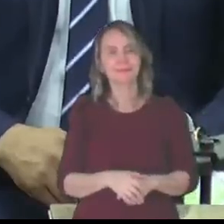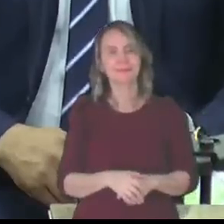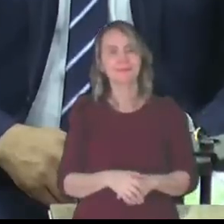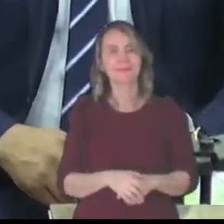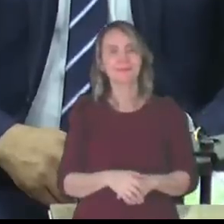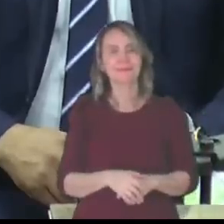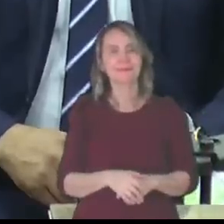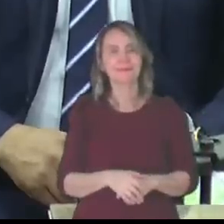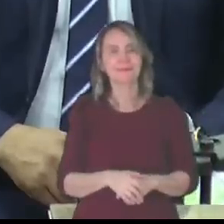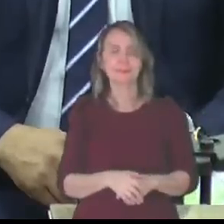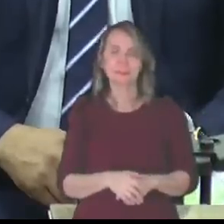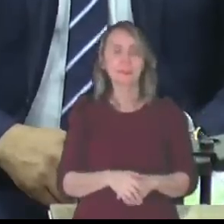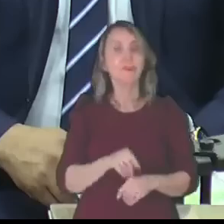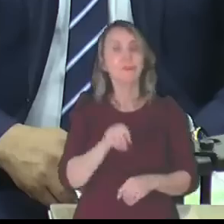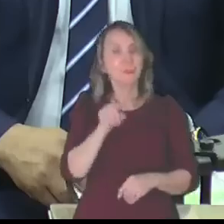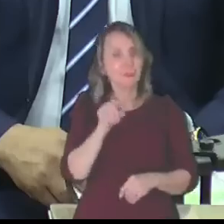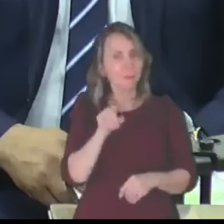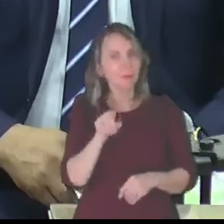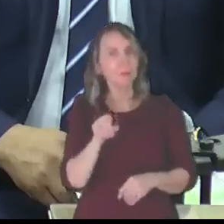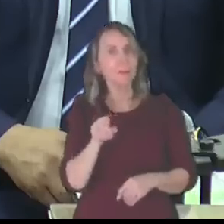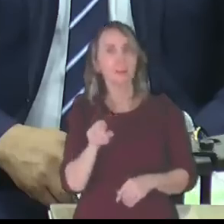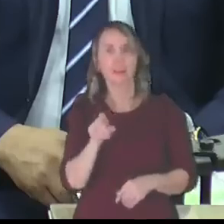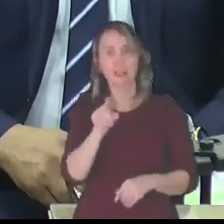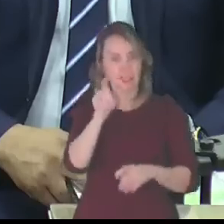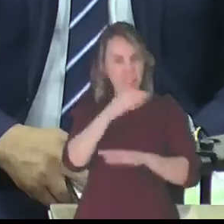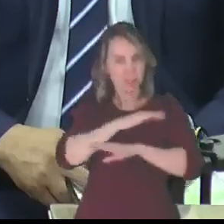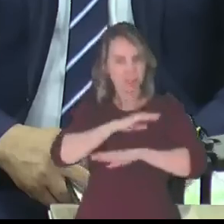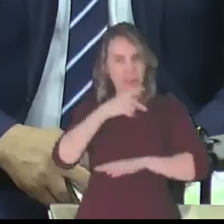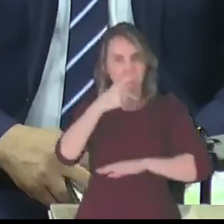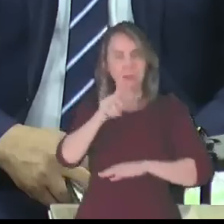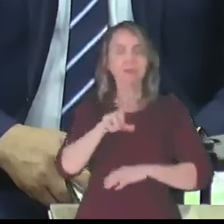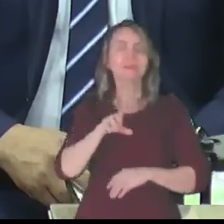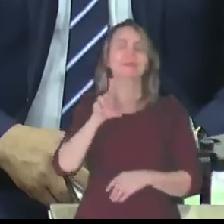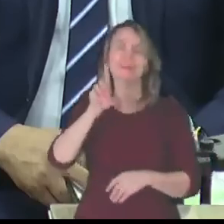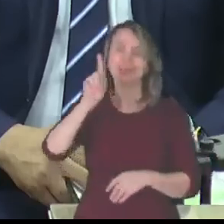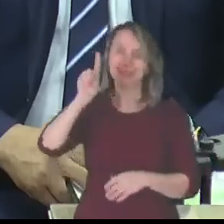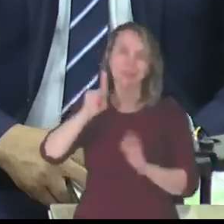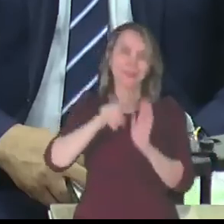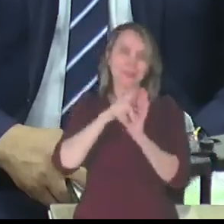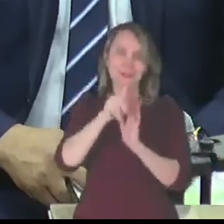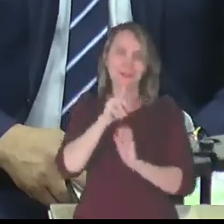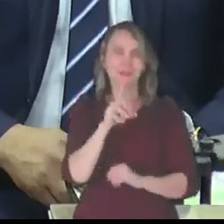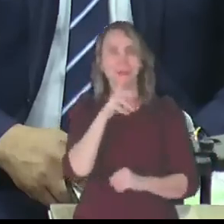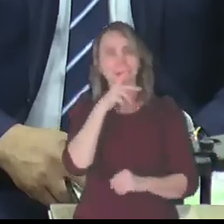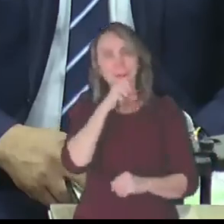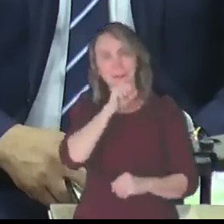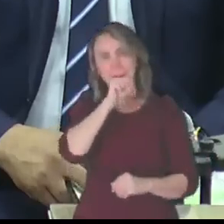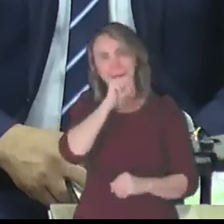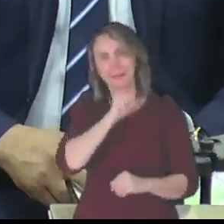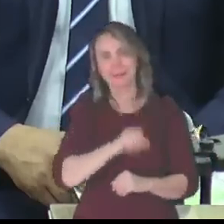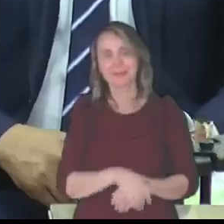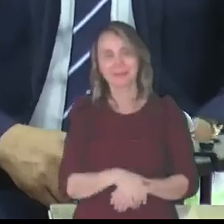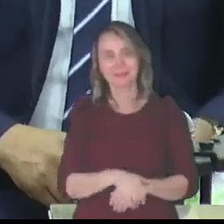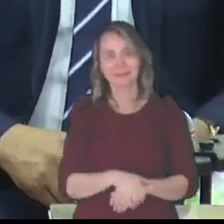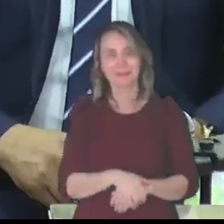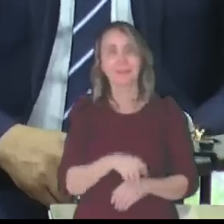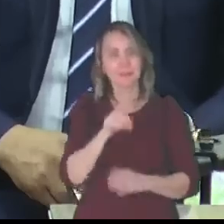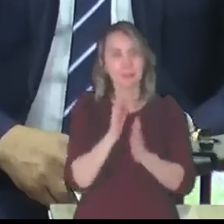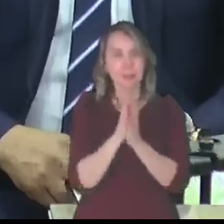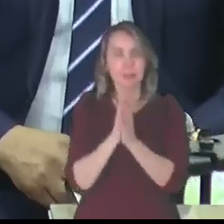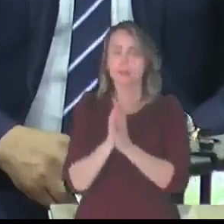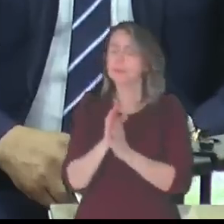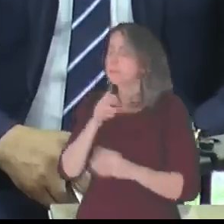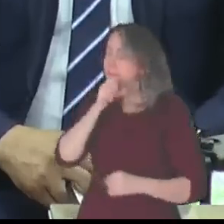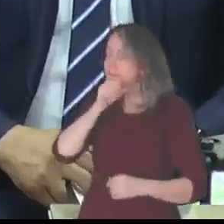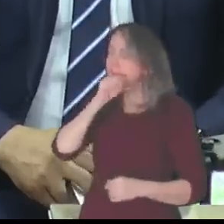então mesmo você sendo sibitinha mas Jesus é seu pai Deus é seu pai aí você mora Pai nosso